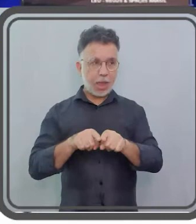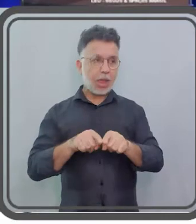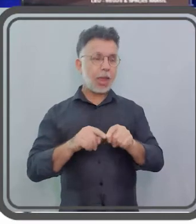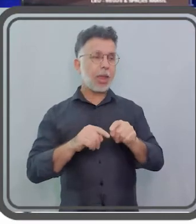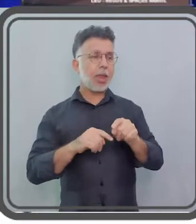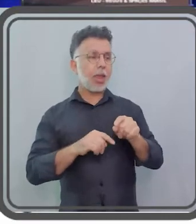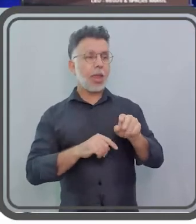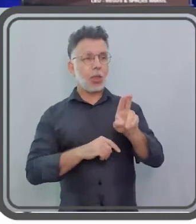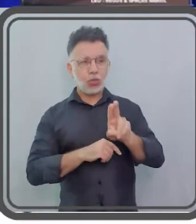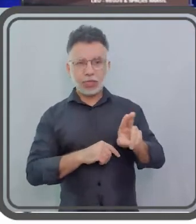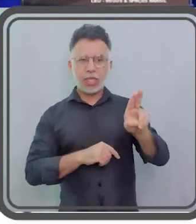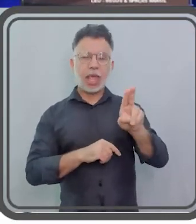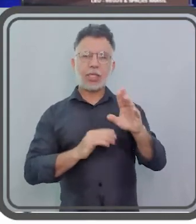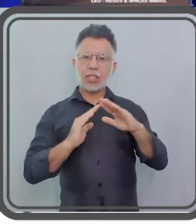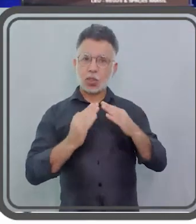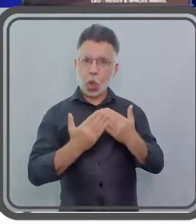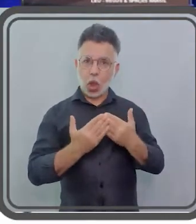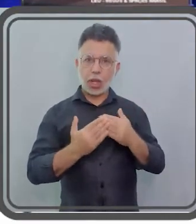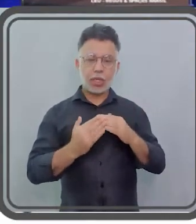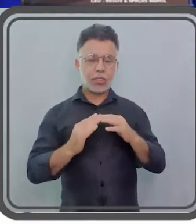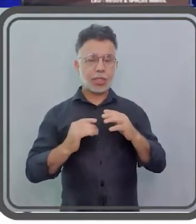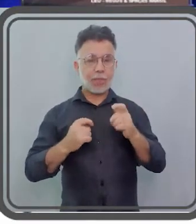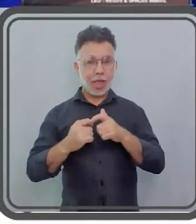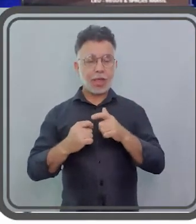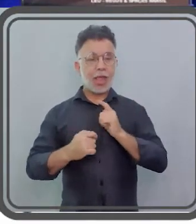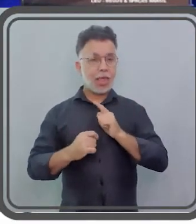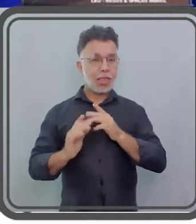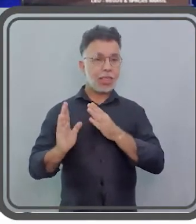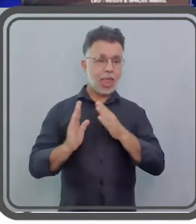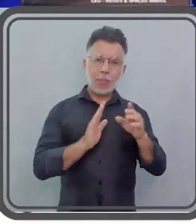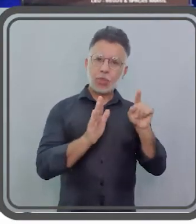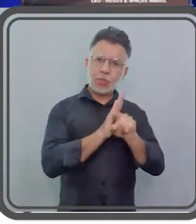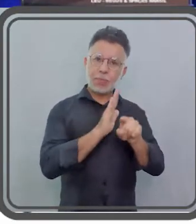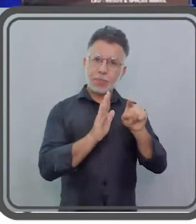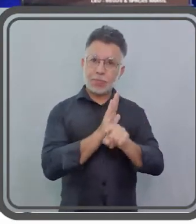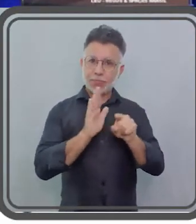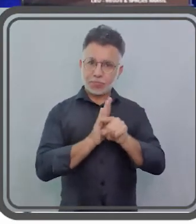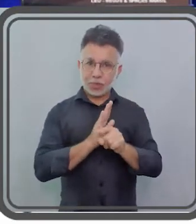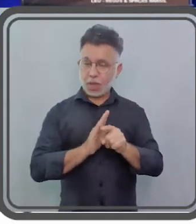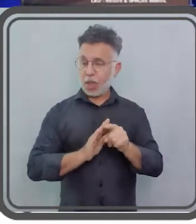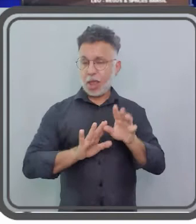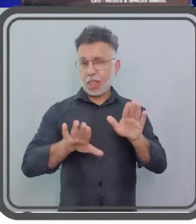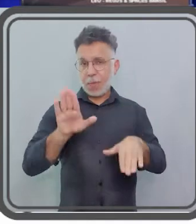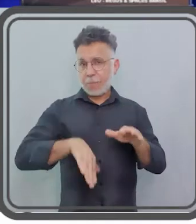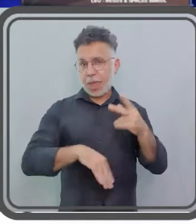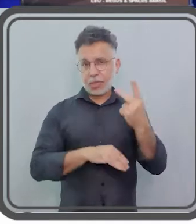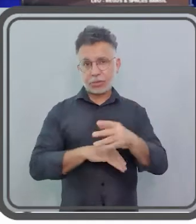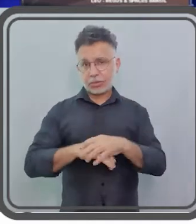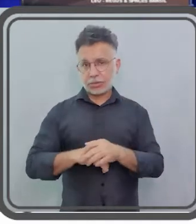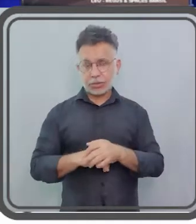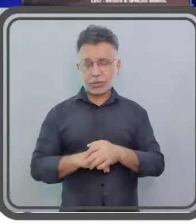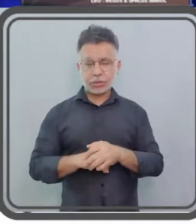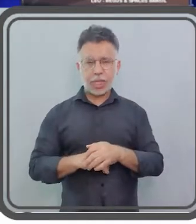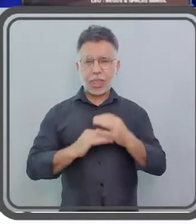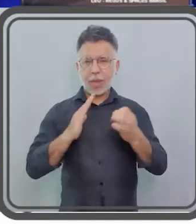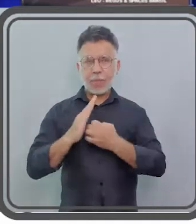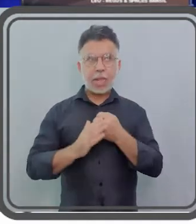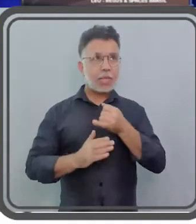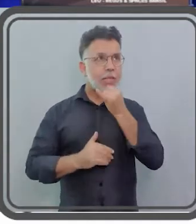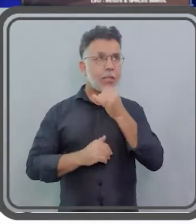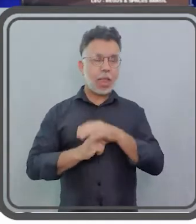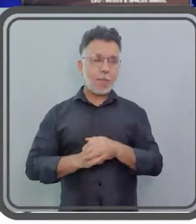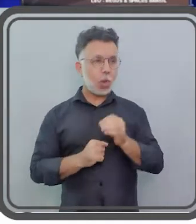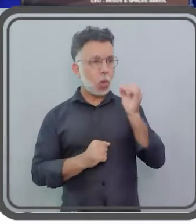escolas, organizaciones médicas, y tenemos cuestionarios que son feitos a medida, tipo fiche cultural,